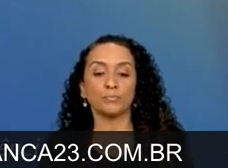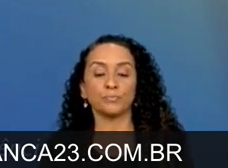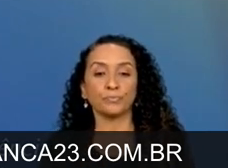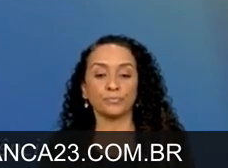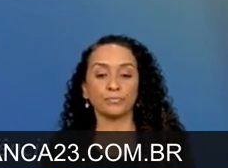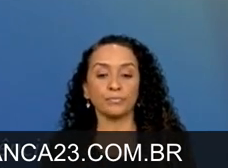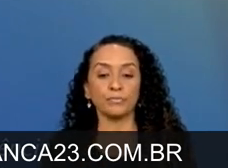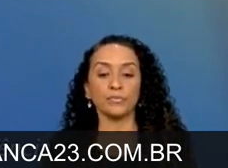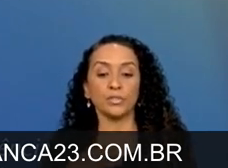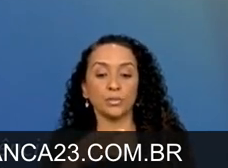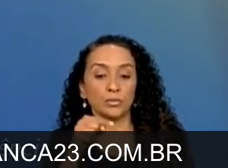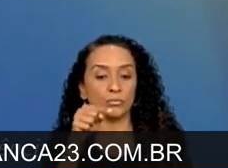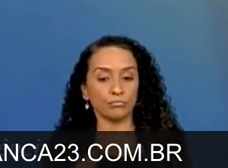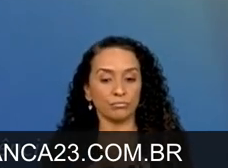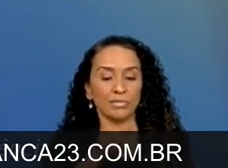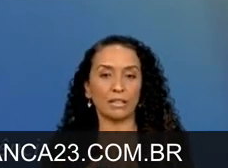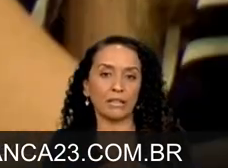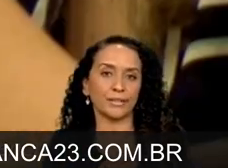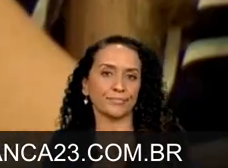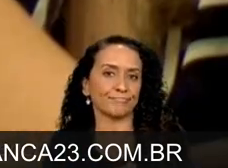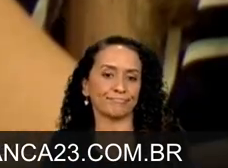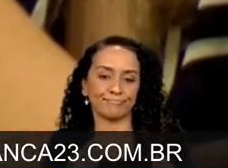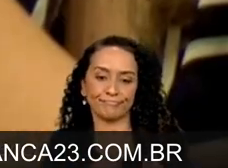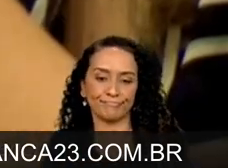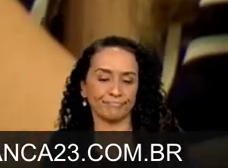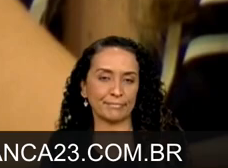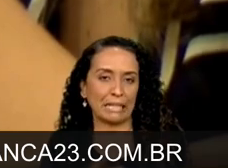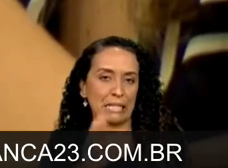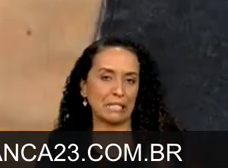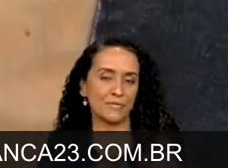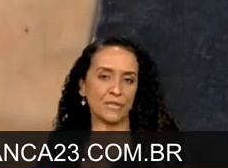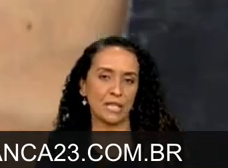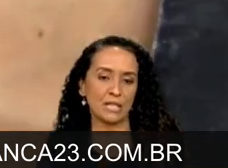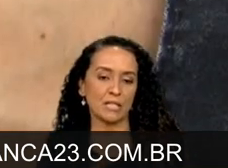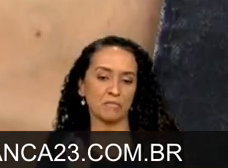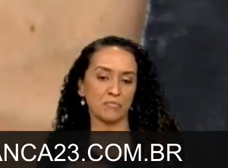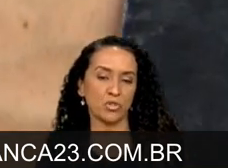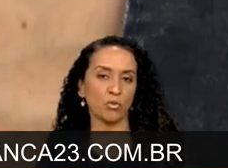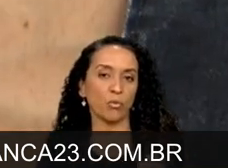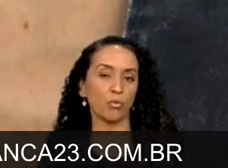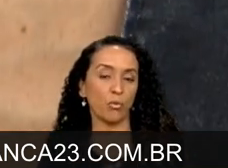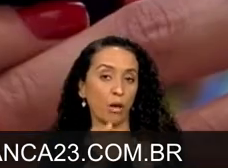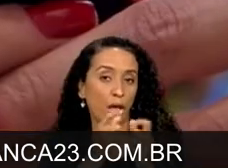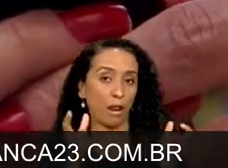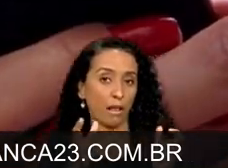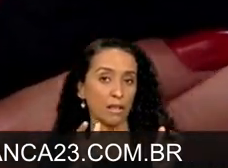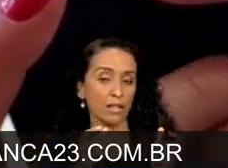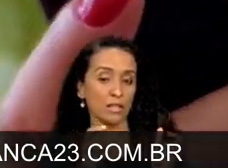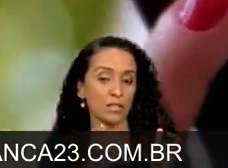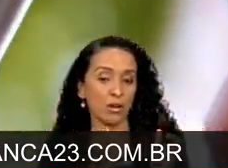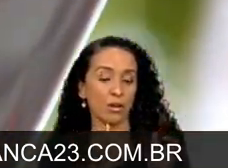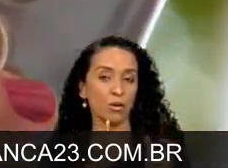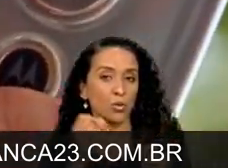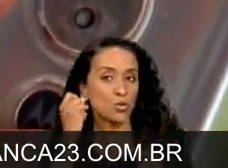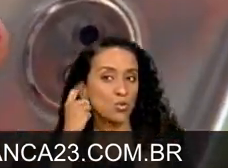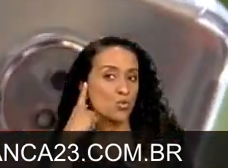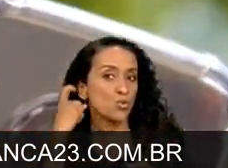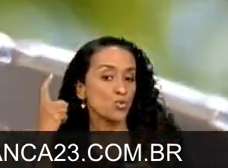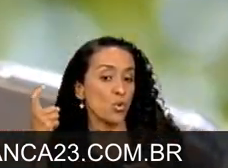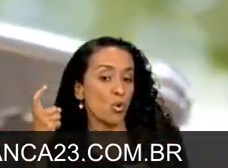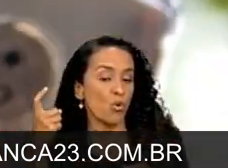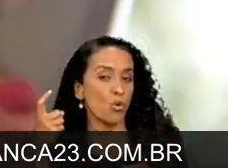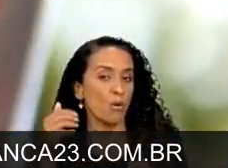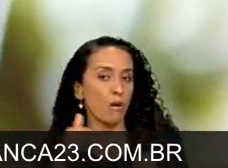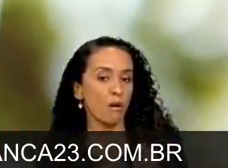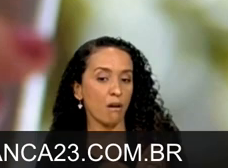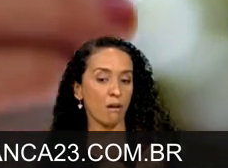O Cell Broadcasting, ele é bastante invasivo. Tem situações que ele, inclusive, pode gerar um alerta de sirene, um som. Tem que ser